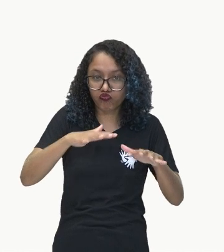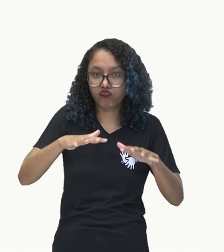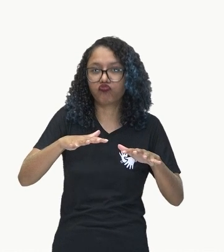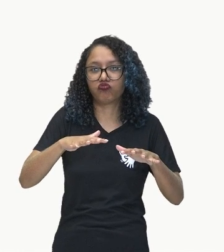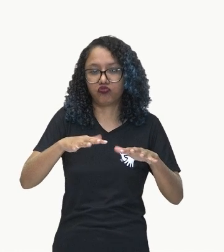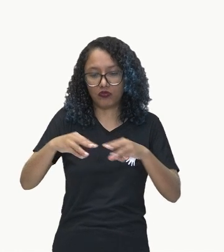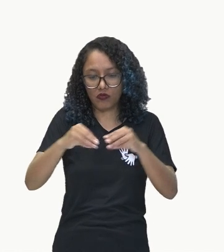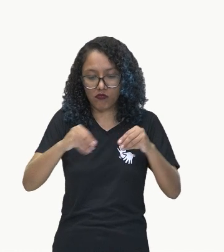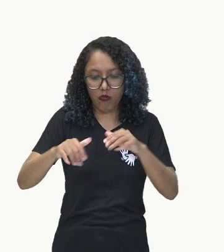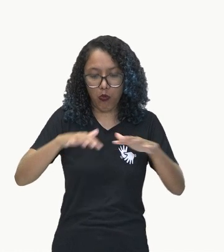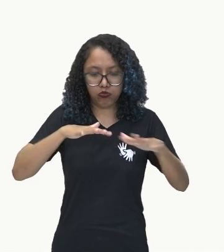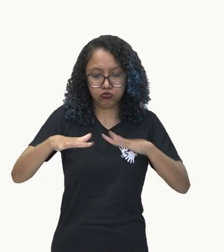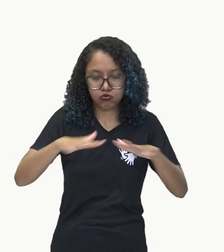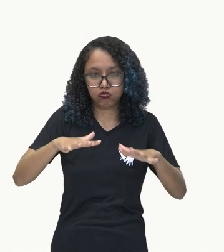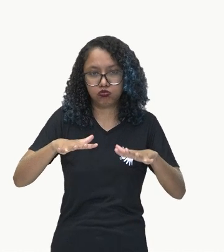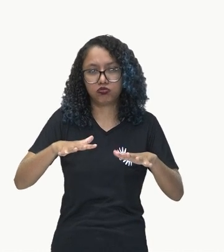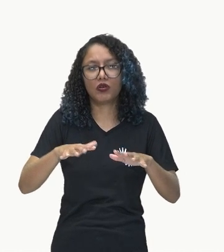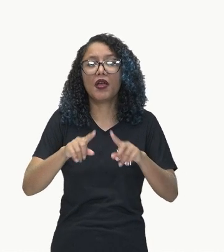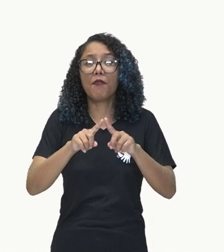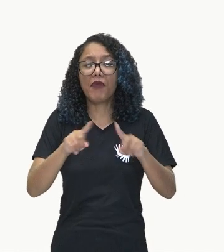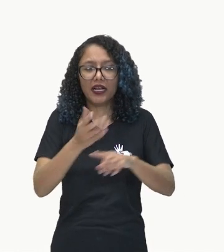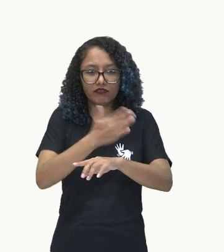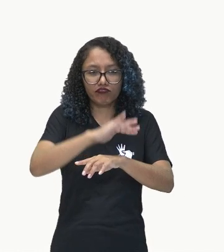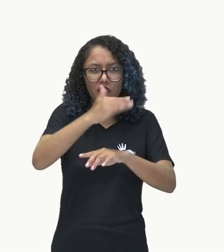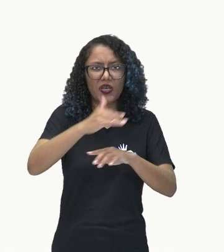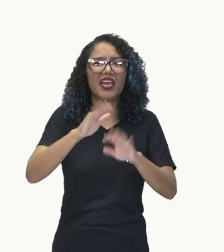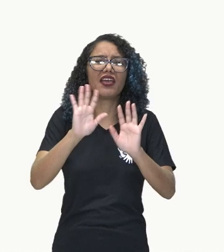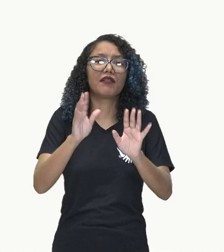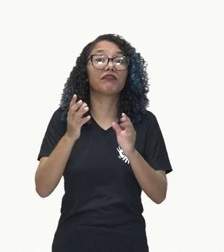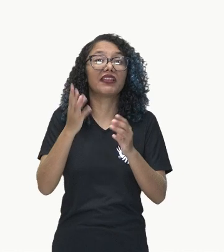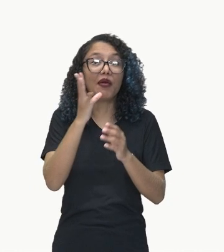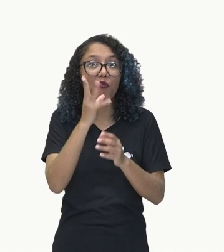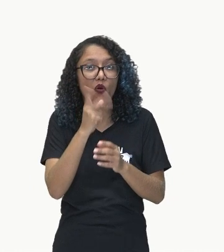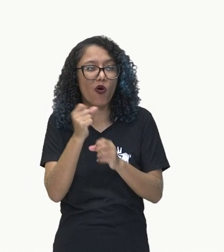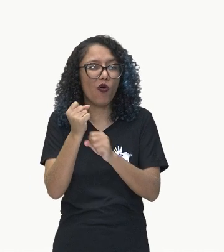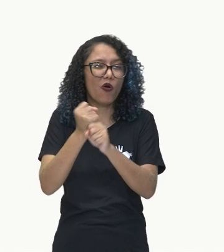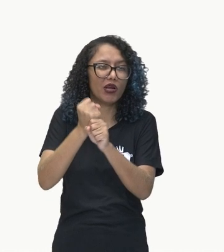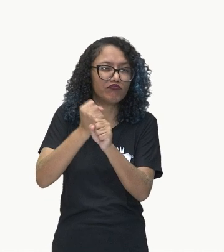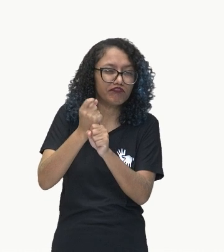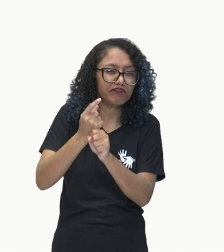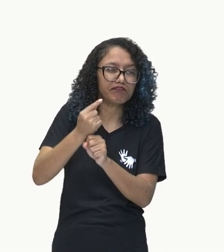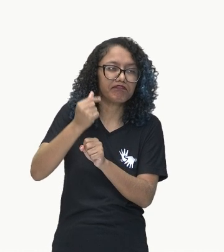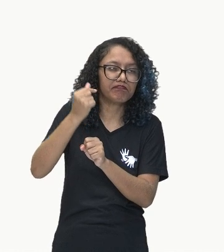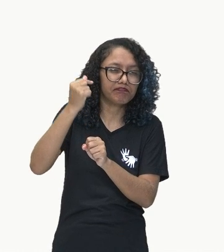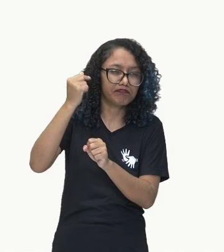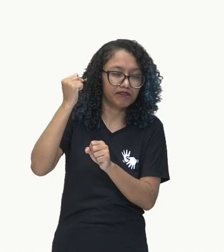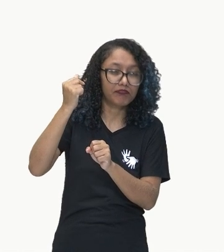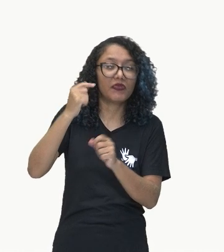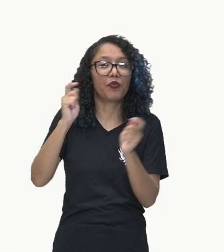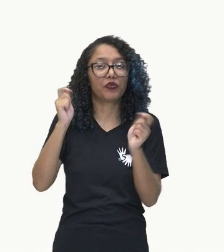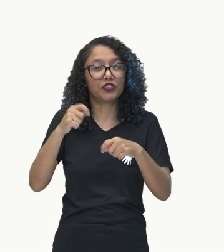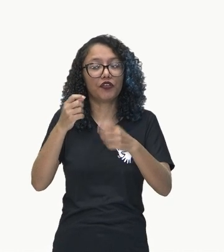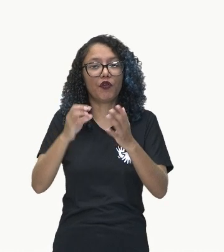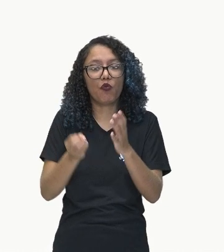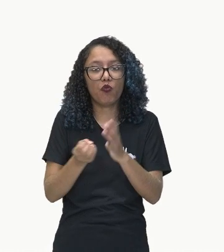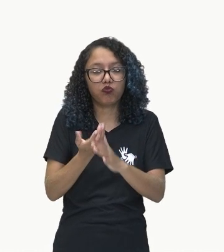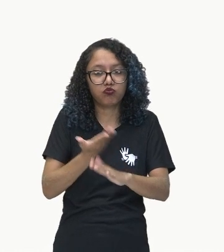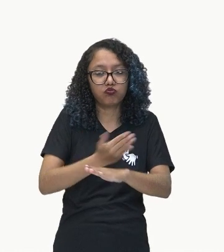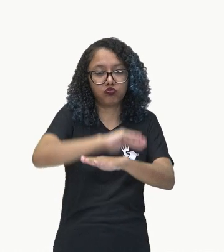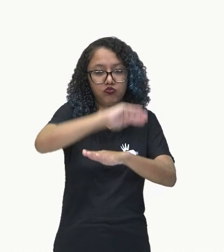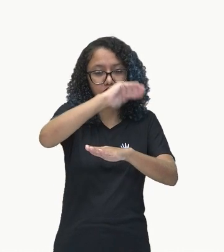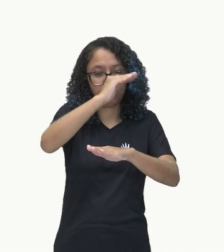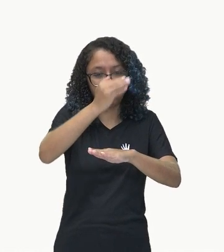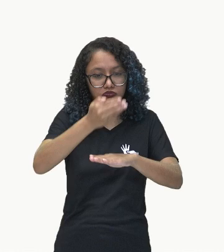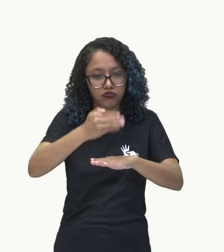de relevo, são alguns milhões de anos, né? Para poder ocorrer o surgimento desses relevos, dessas